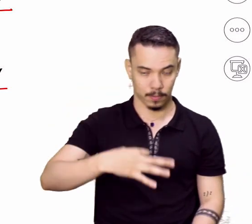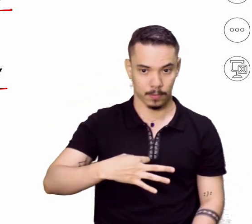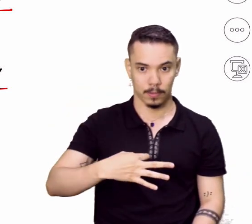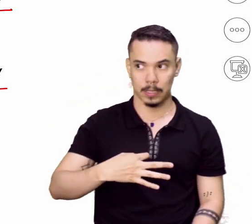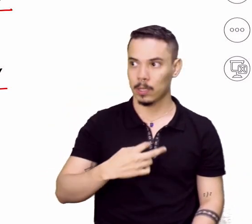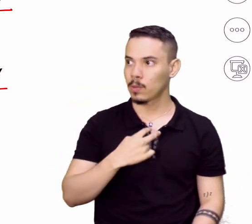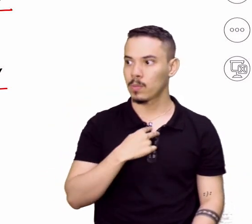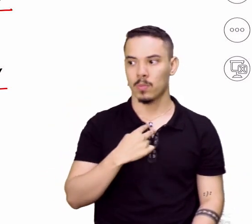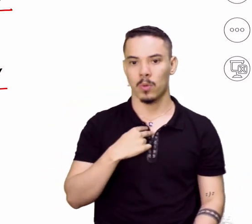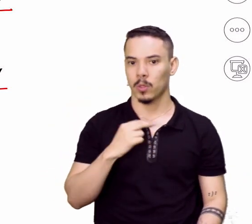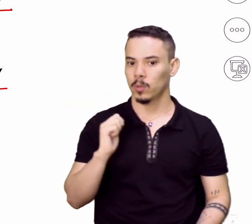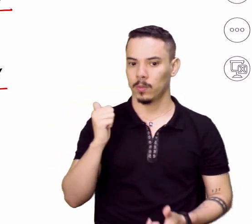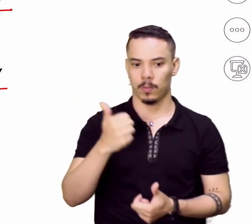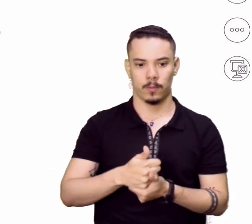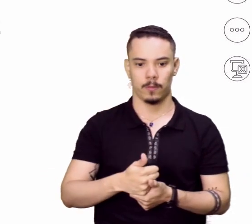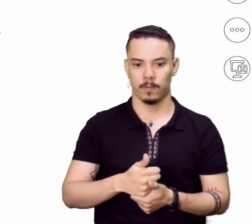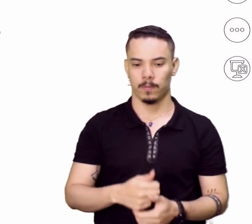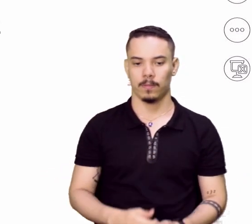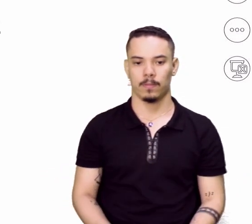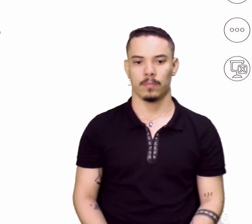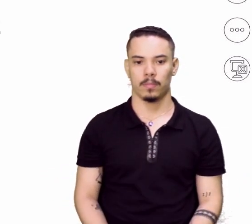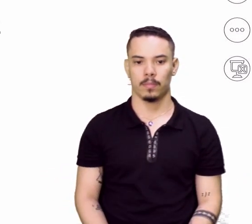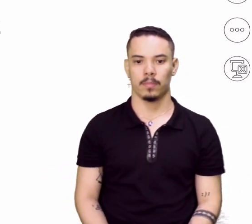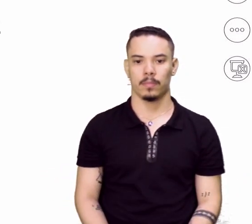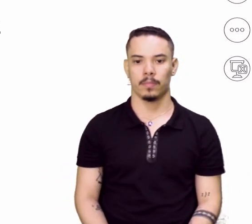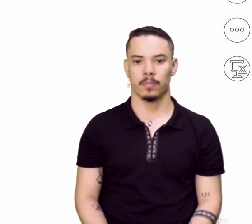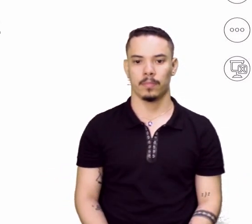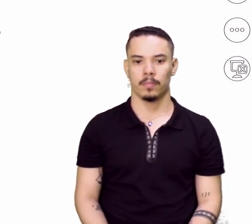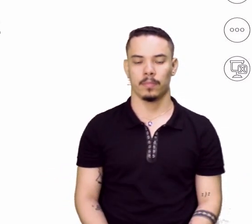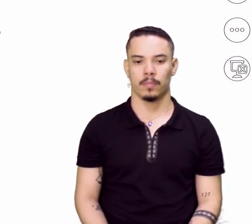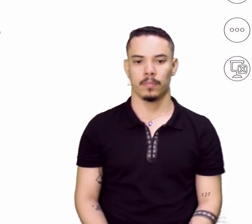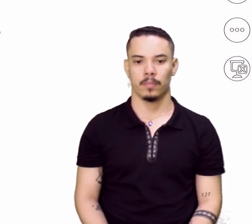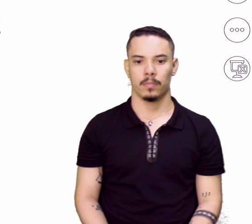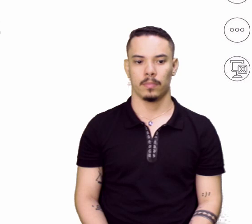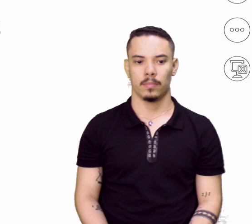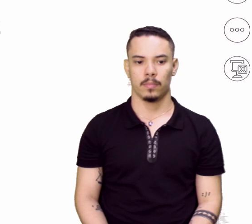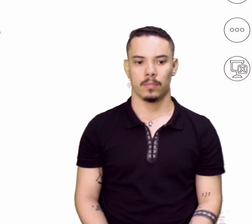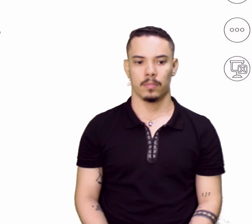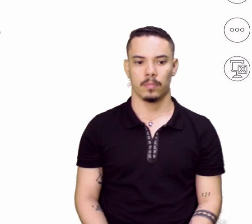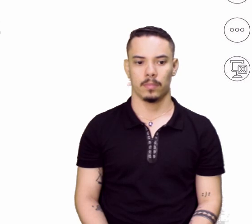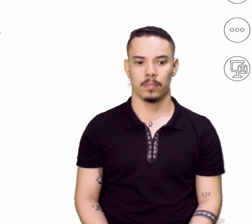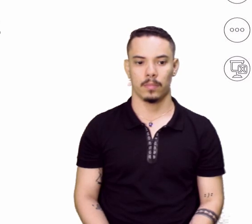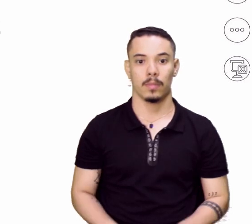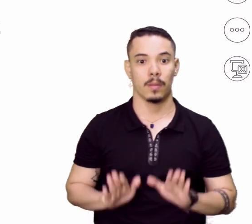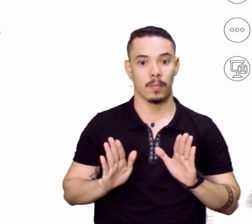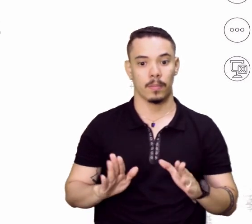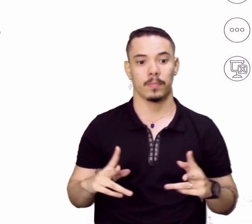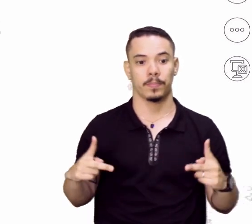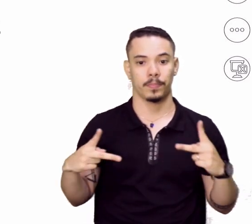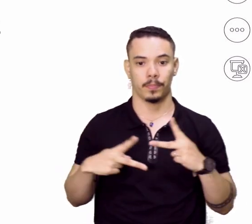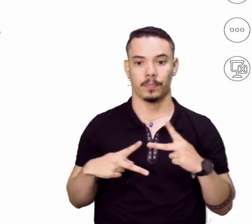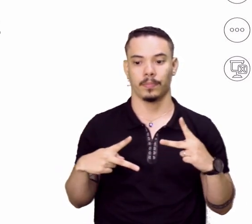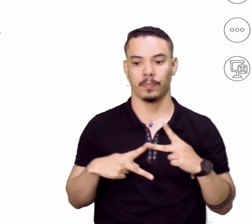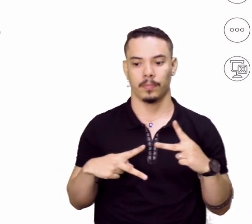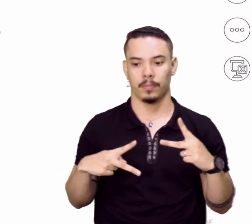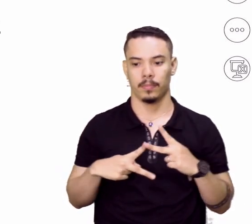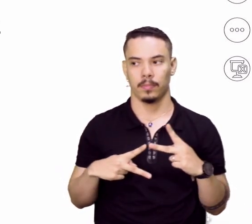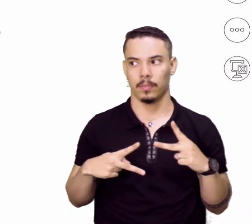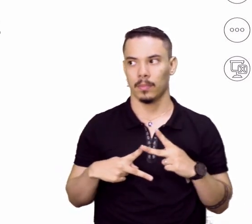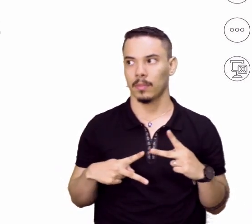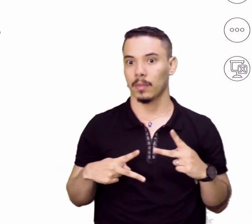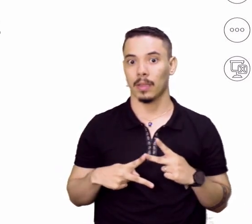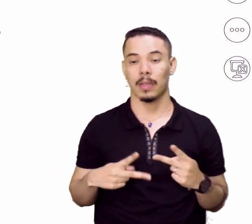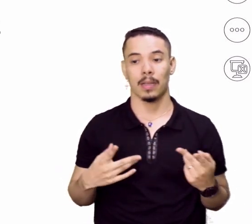posso substituir. Mas sobre prepositions, que são aí uma coisa